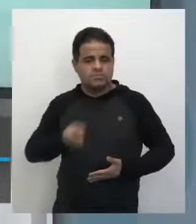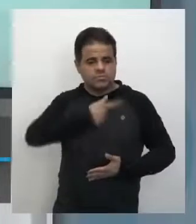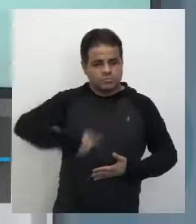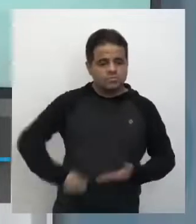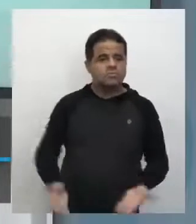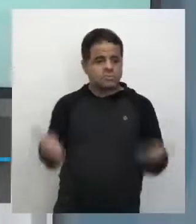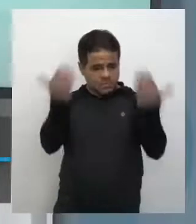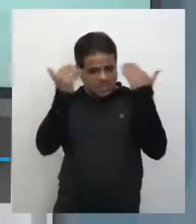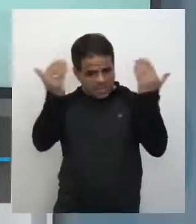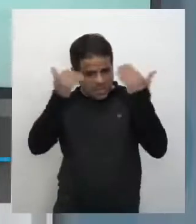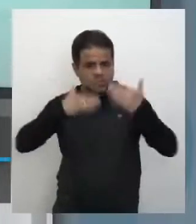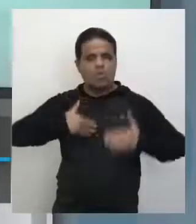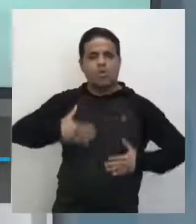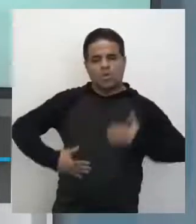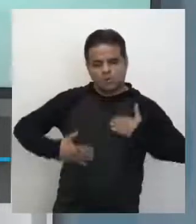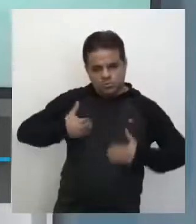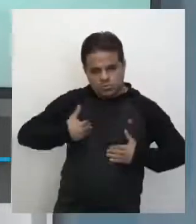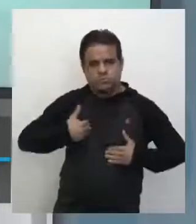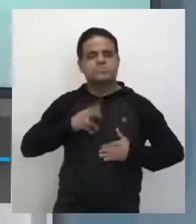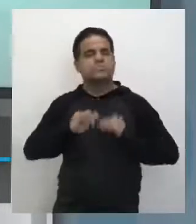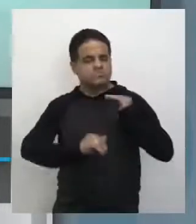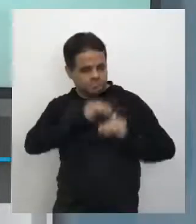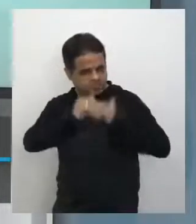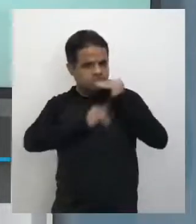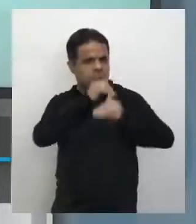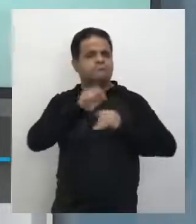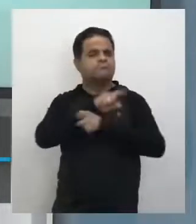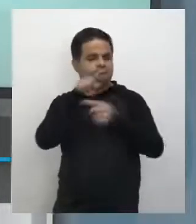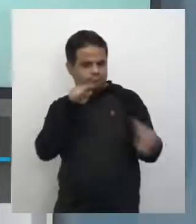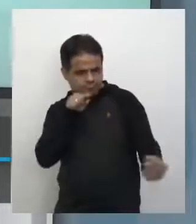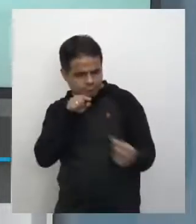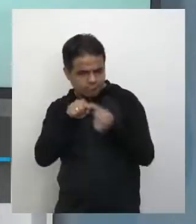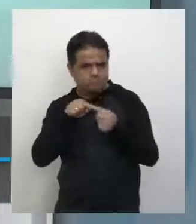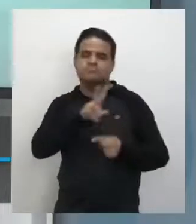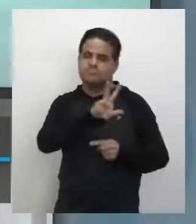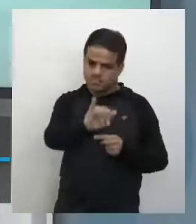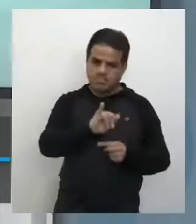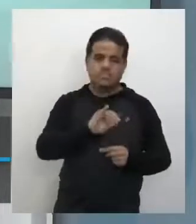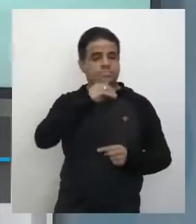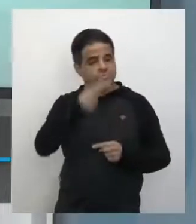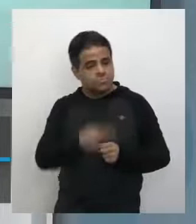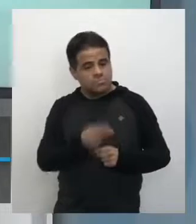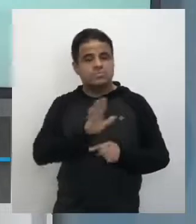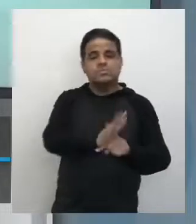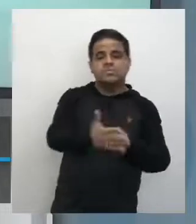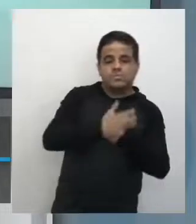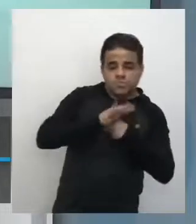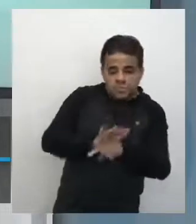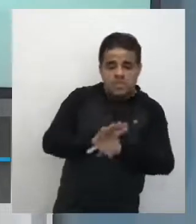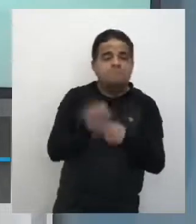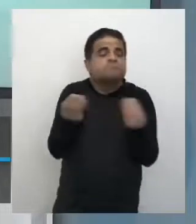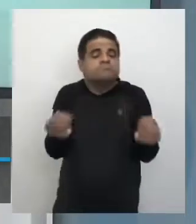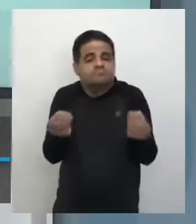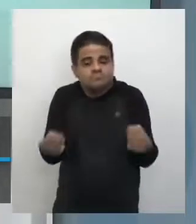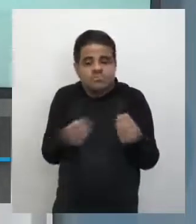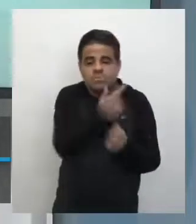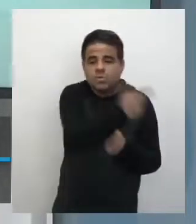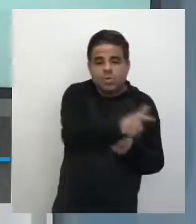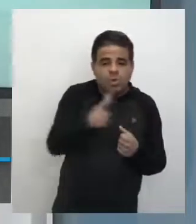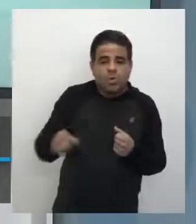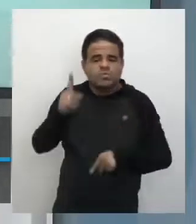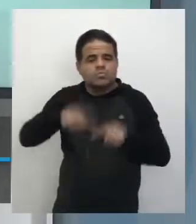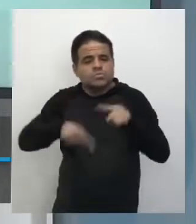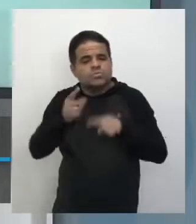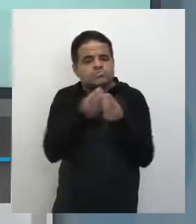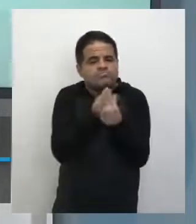nosso corpo, eles vão desempenhar algumas funções ou até mesmo eles vão auxiliar para que outras